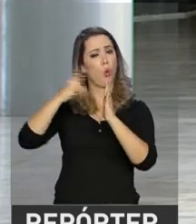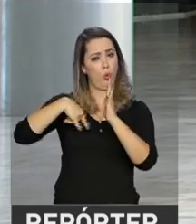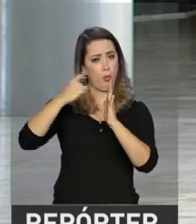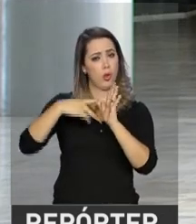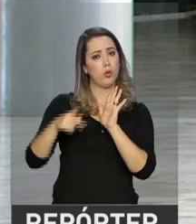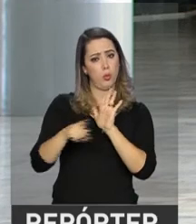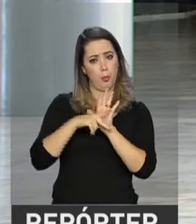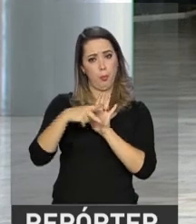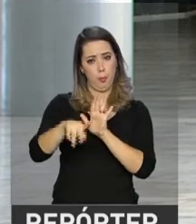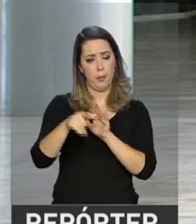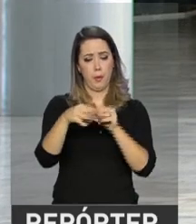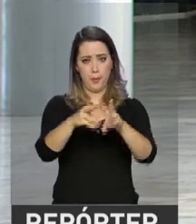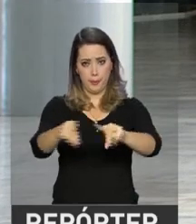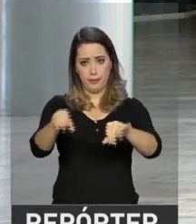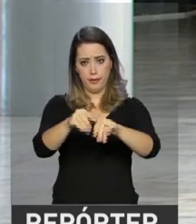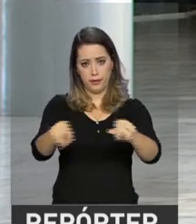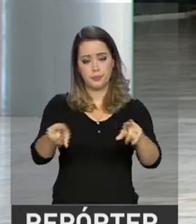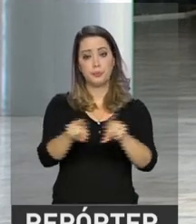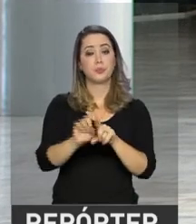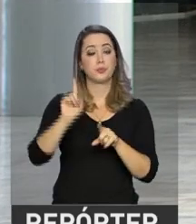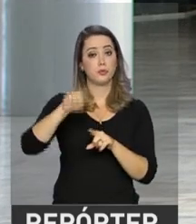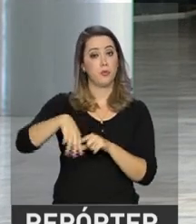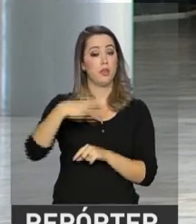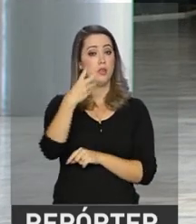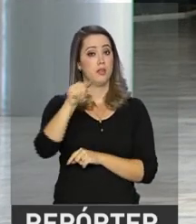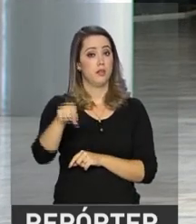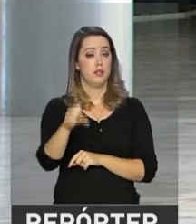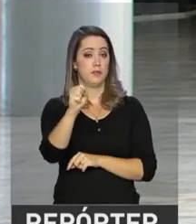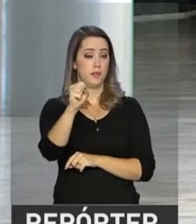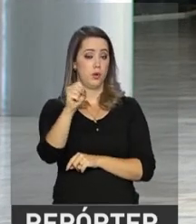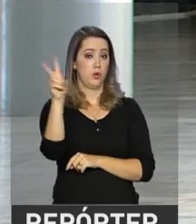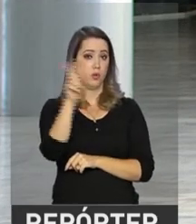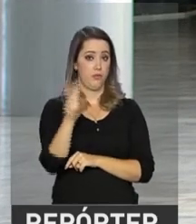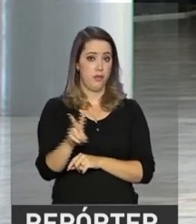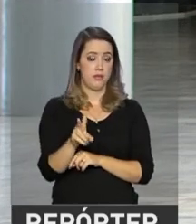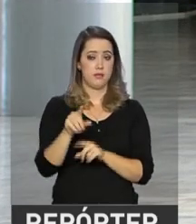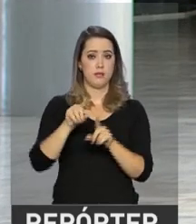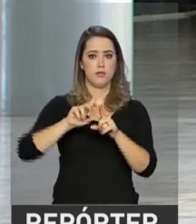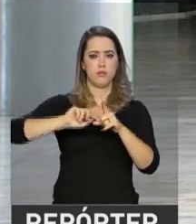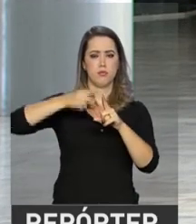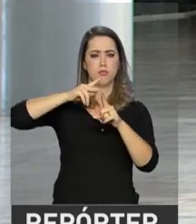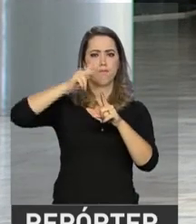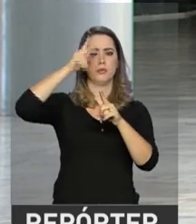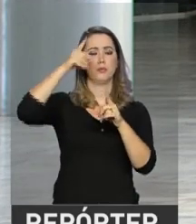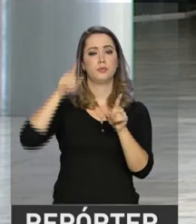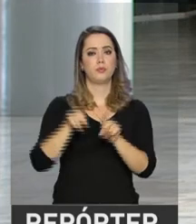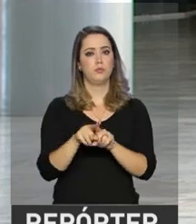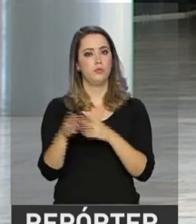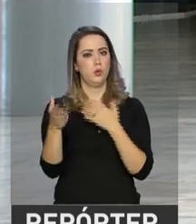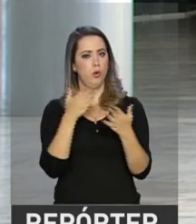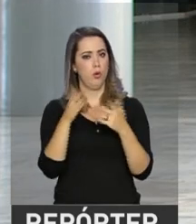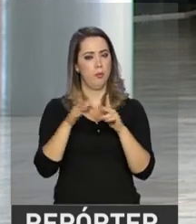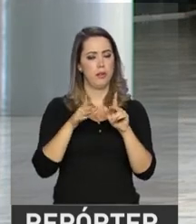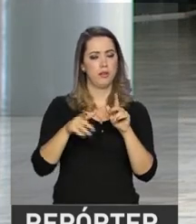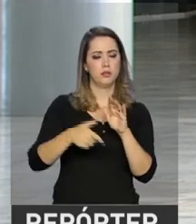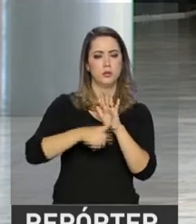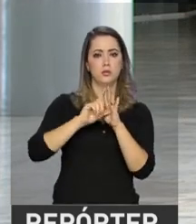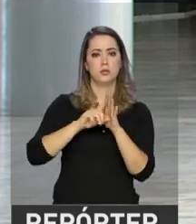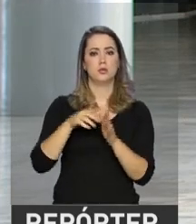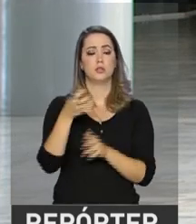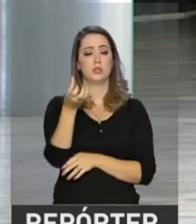ainda 3,8 vezes superior ao recorde anterior, registrado lá em 2006, quando foram